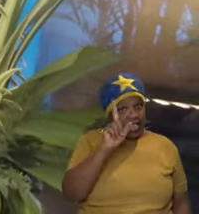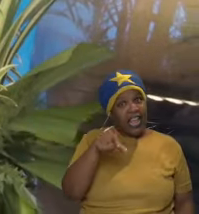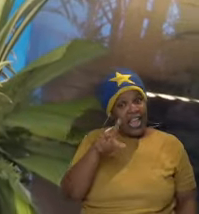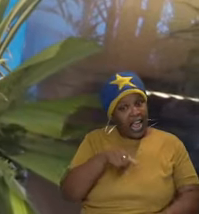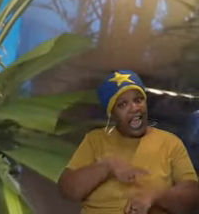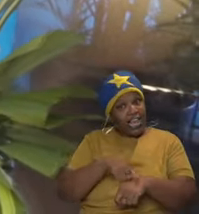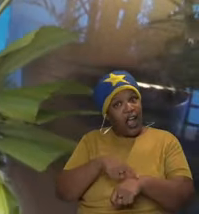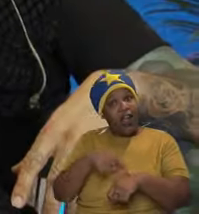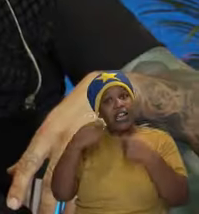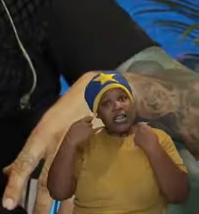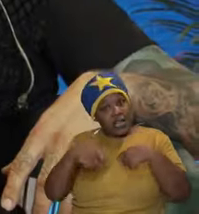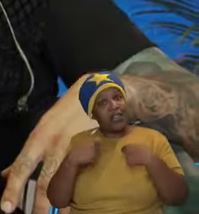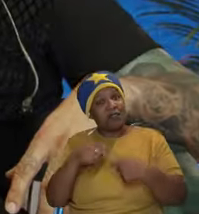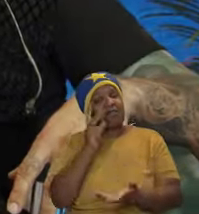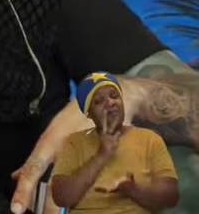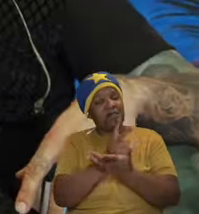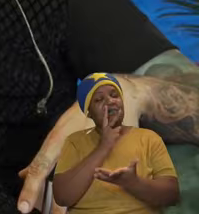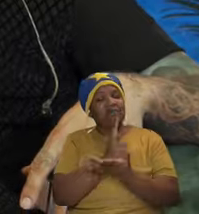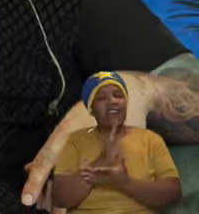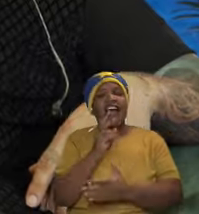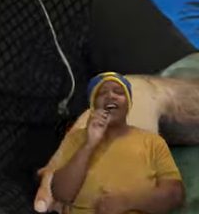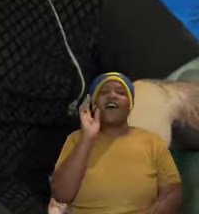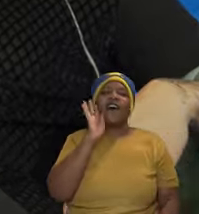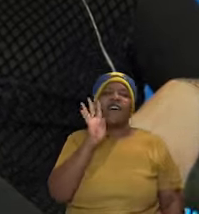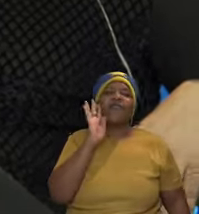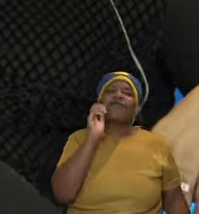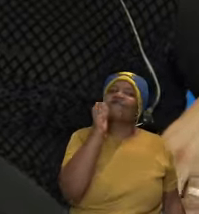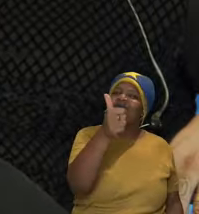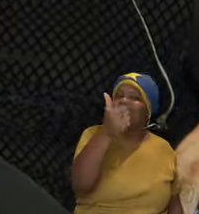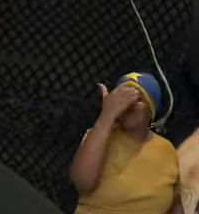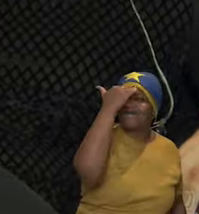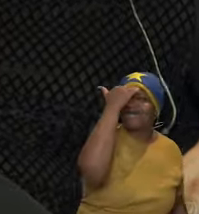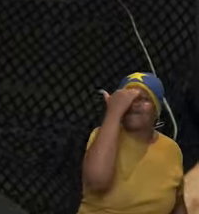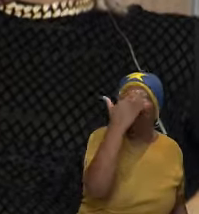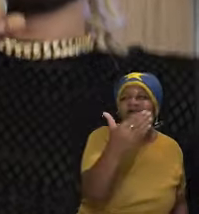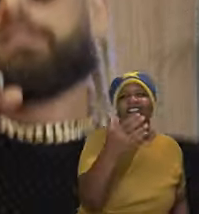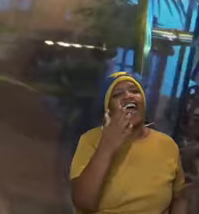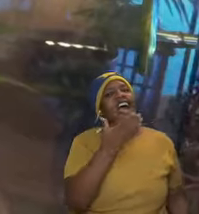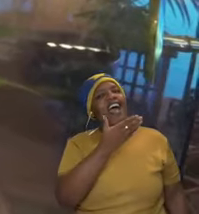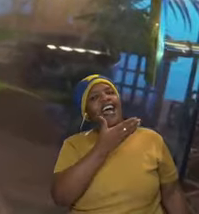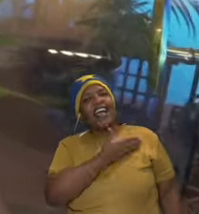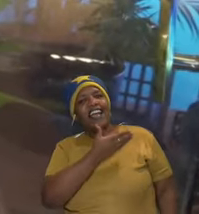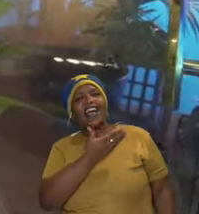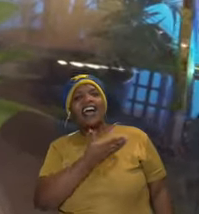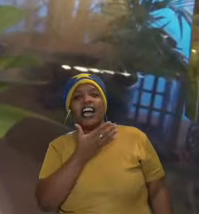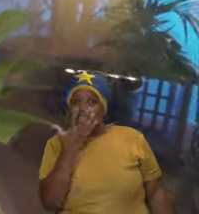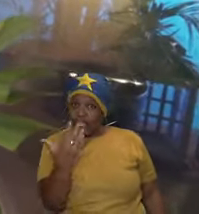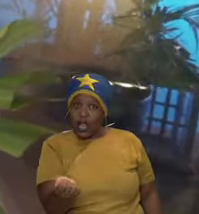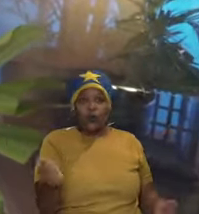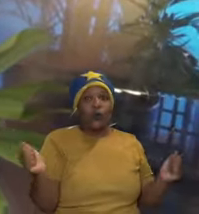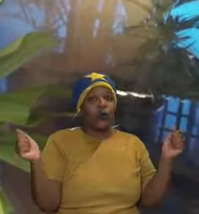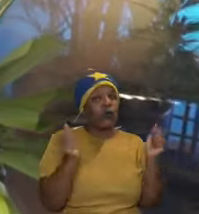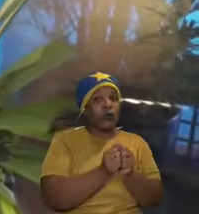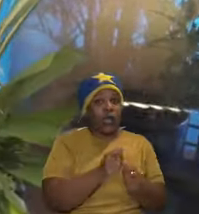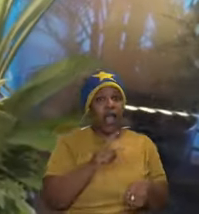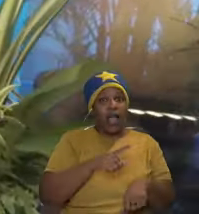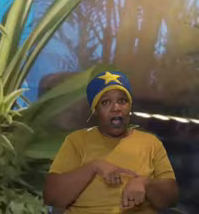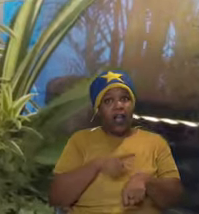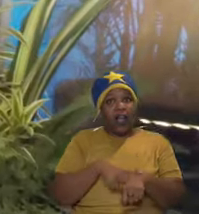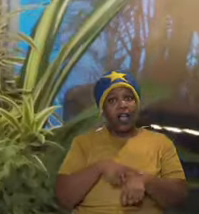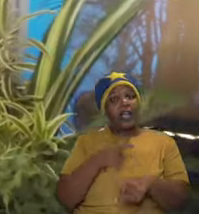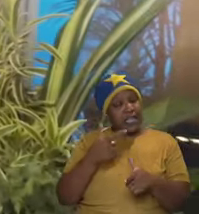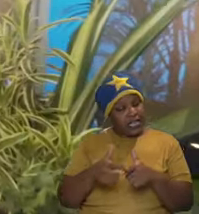Amiga, é pra essas coisas mesmo. Valeu, amigo. Tu mãe, o que der. Amiga, é pra essas